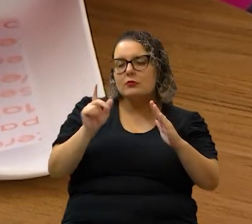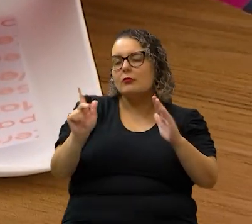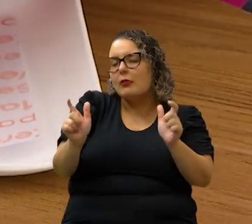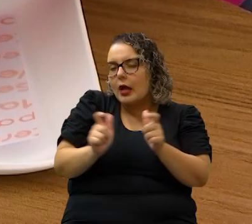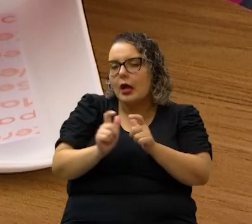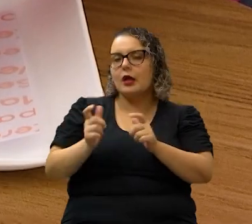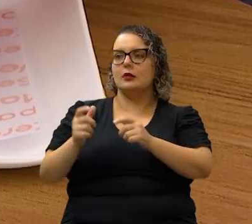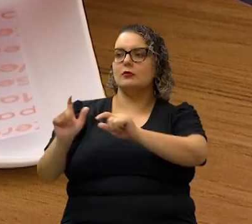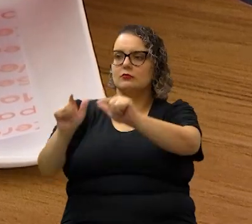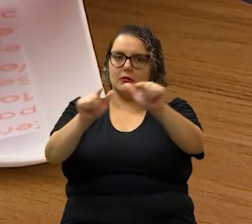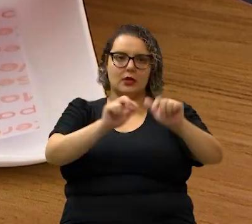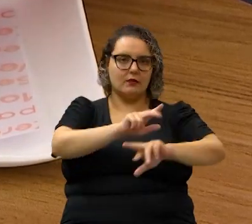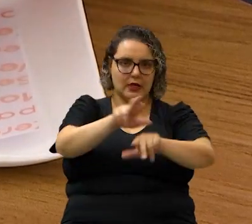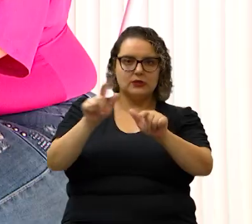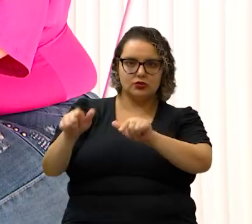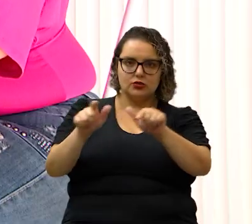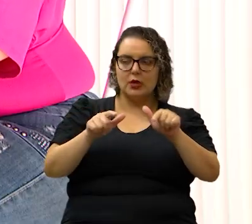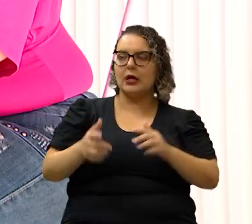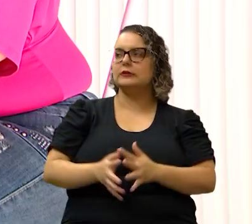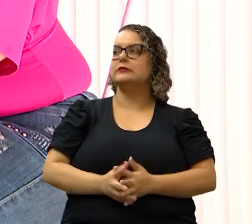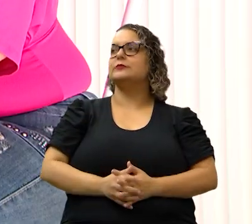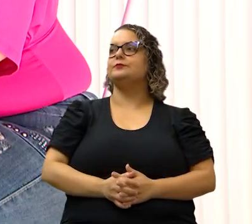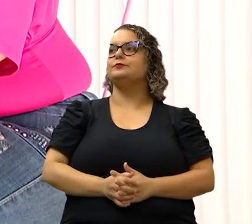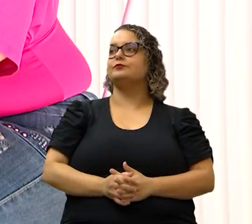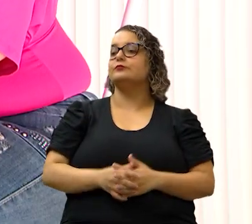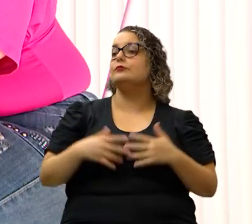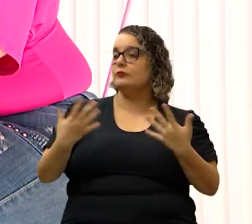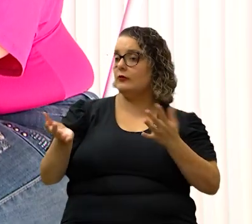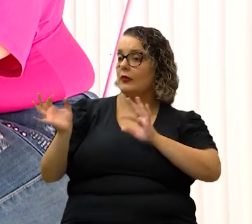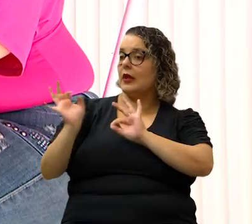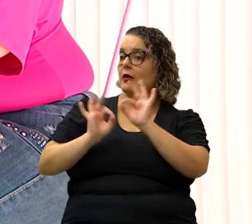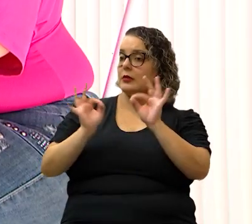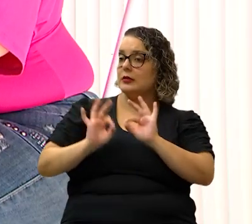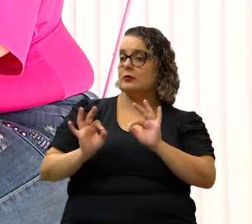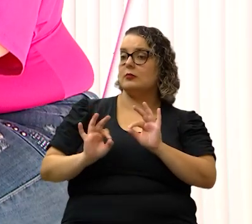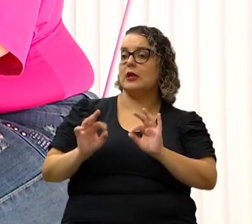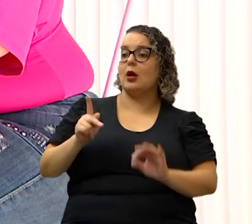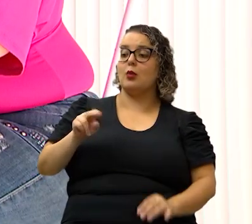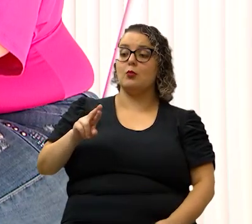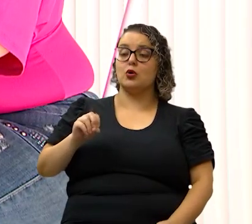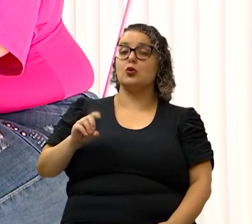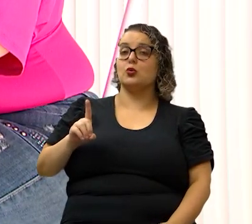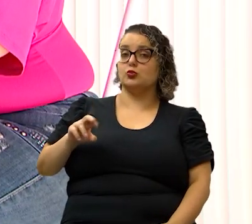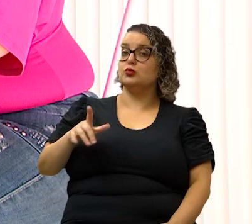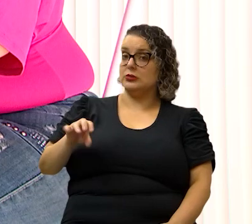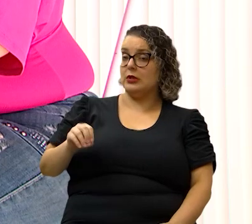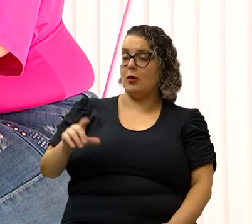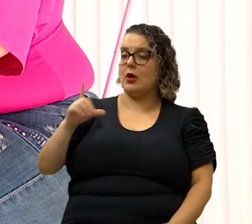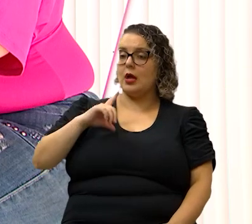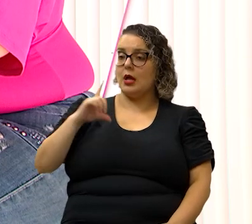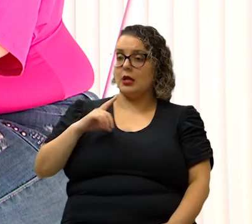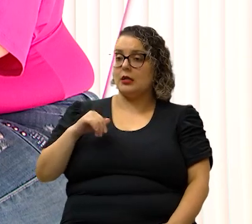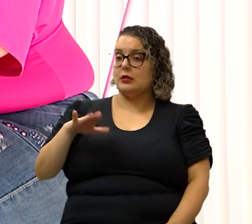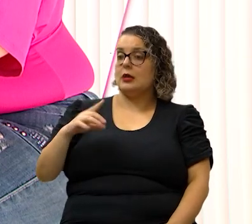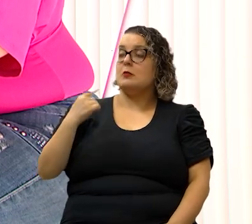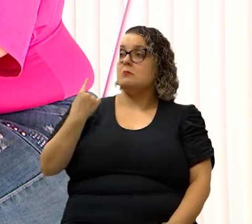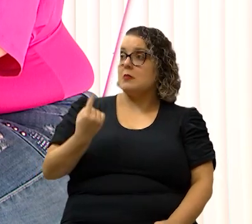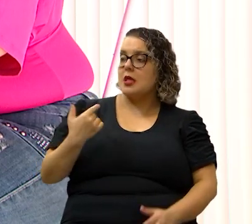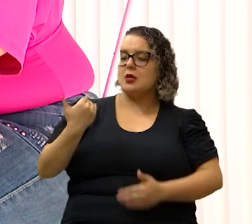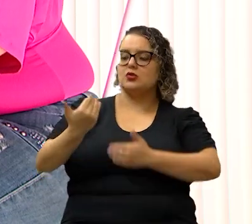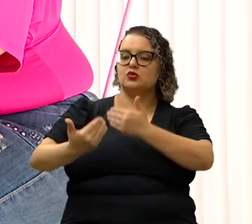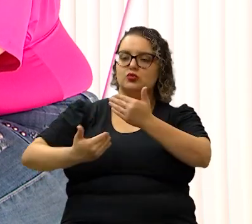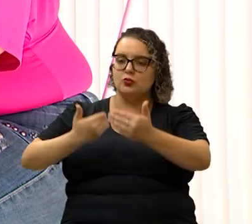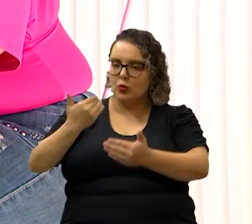vários estabelecimentos, em vários lugares. Olha, eu tenho aqui, que foi preparado pela produção, que inclusive tem aí mais